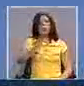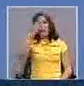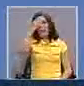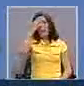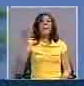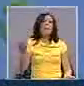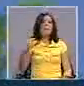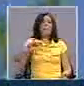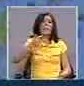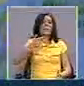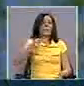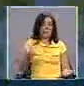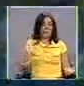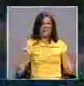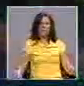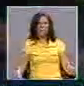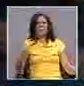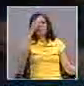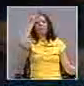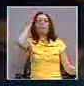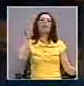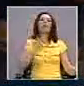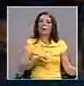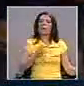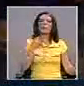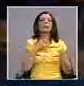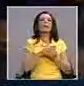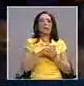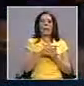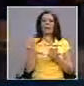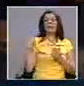Começou na segunda-feira a semana da